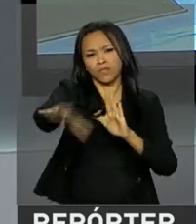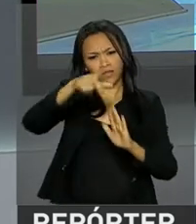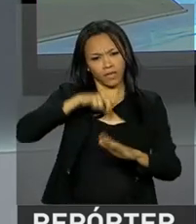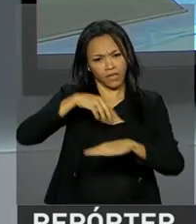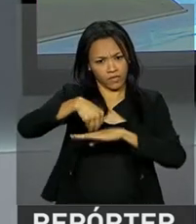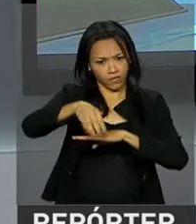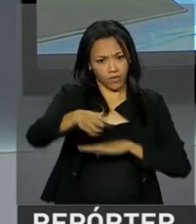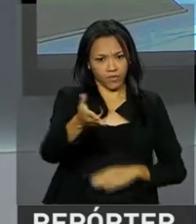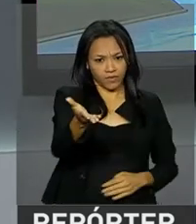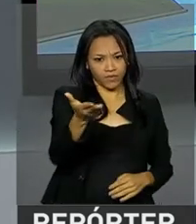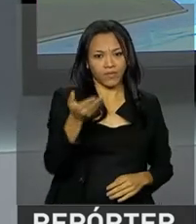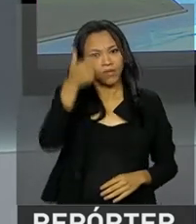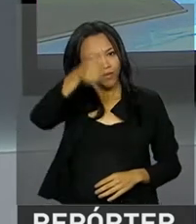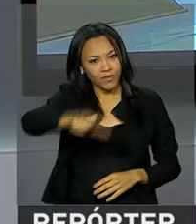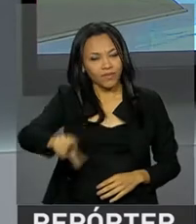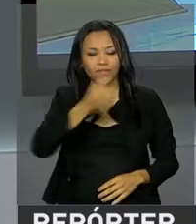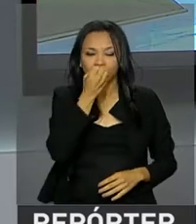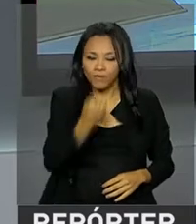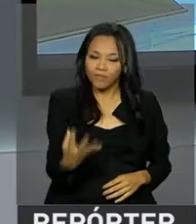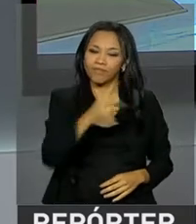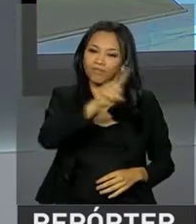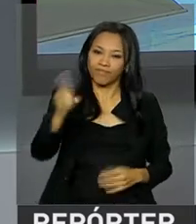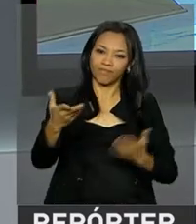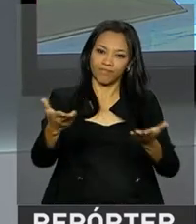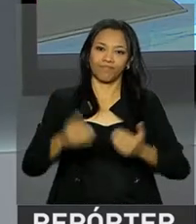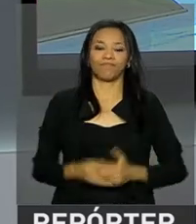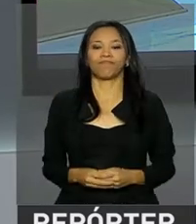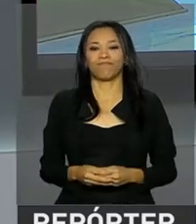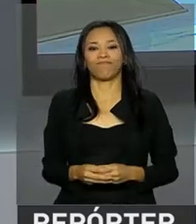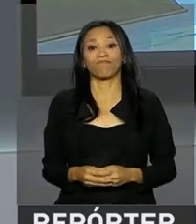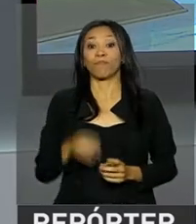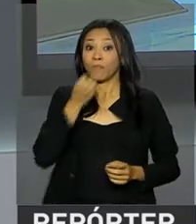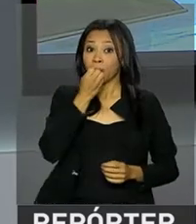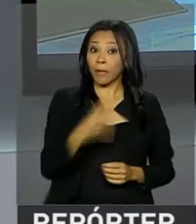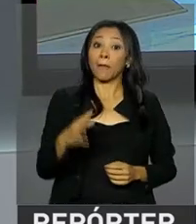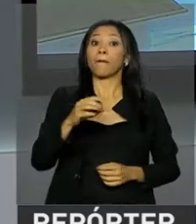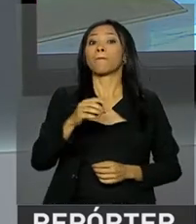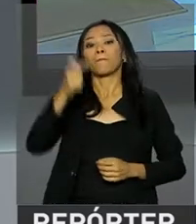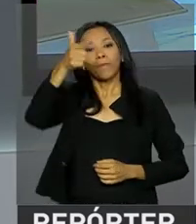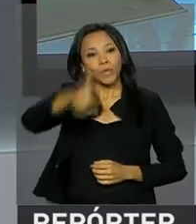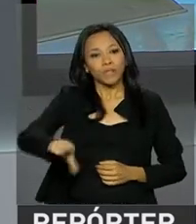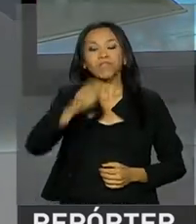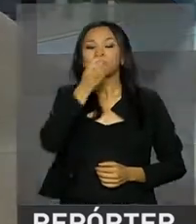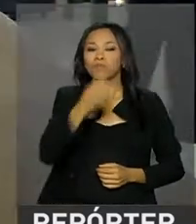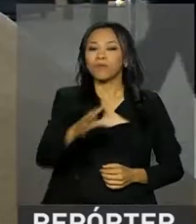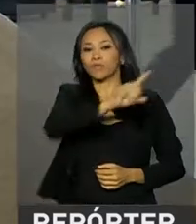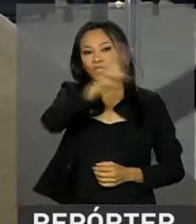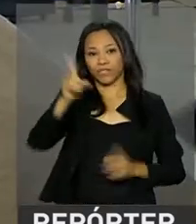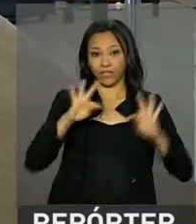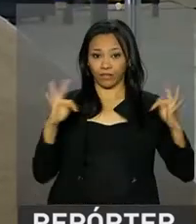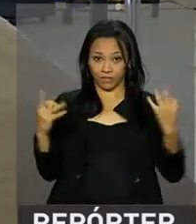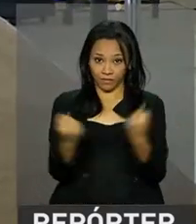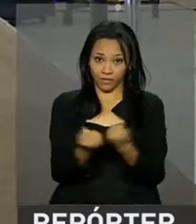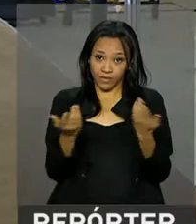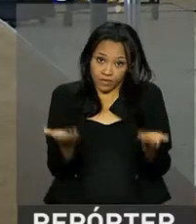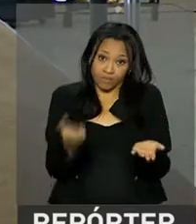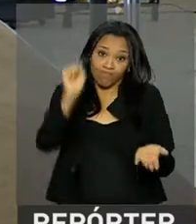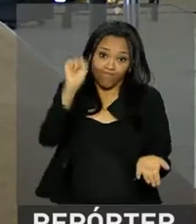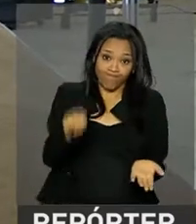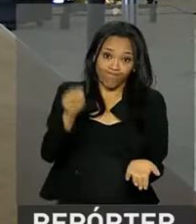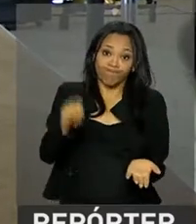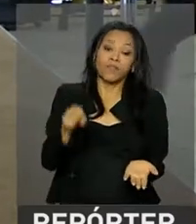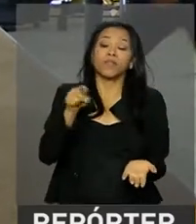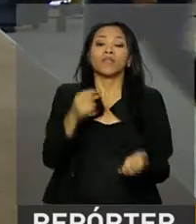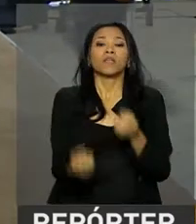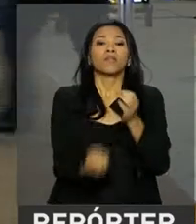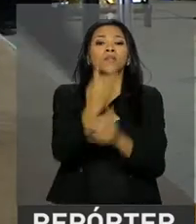gente. Gabriela, mais uma vez, bom dia para você. Bom dia, Leandro, mais uma vez. Um bom dia a todos. Isso mesmo, o